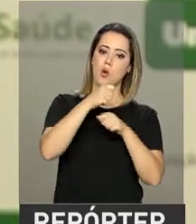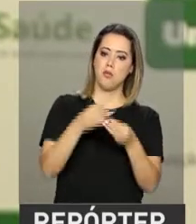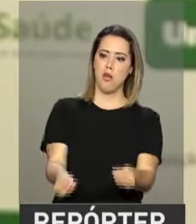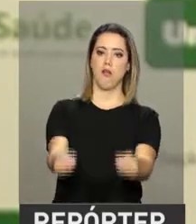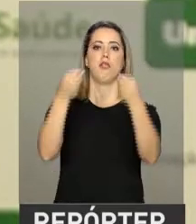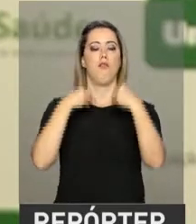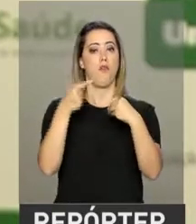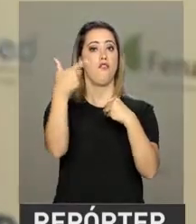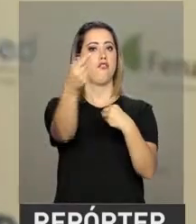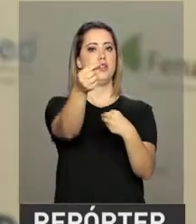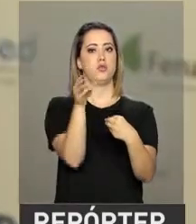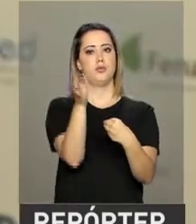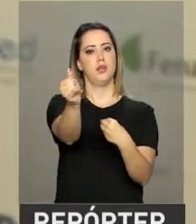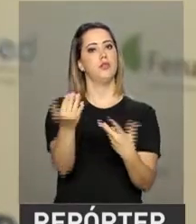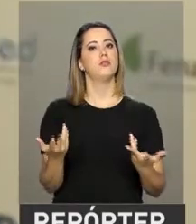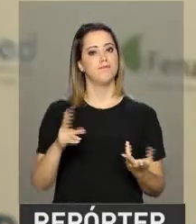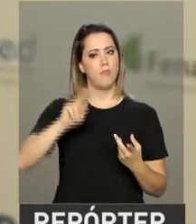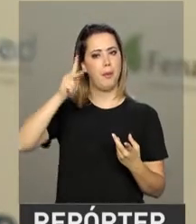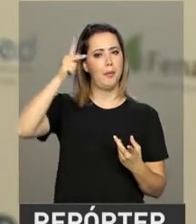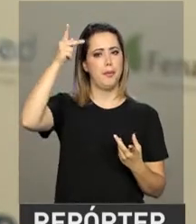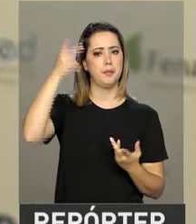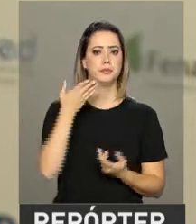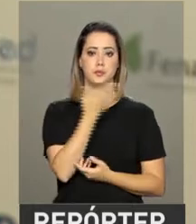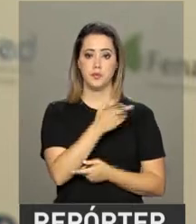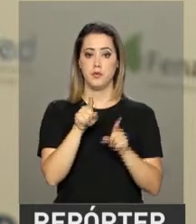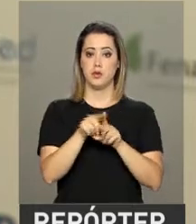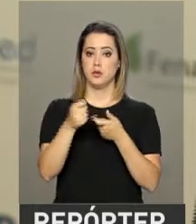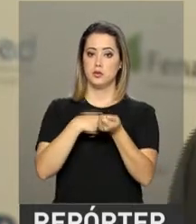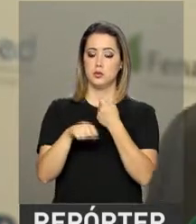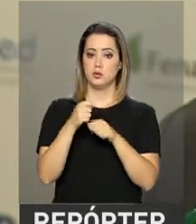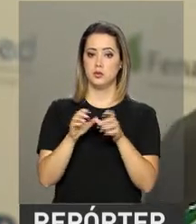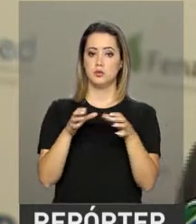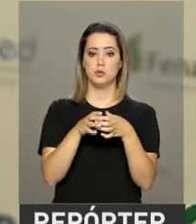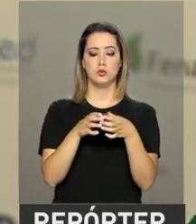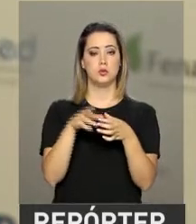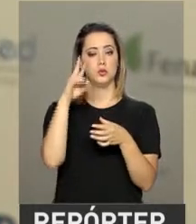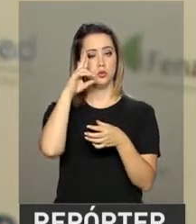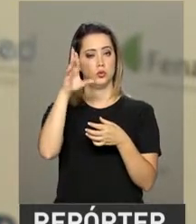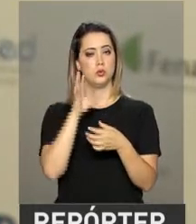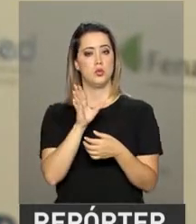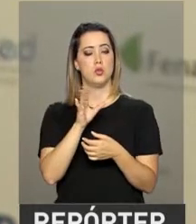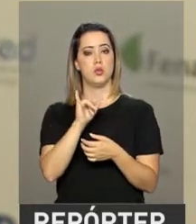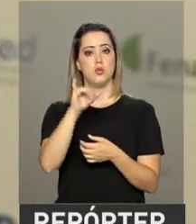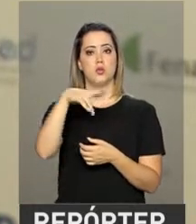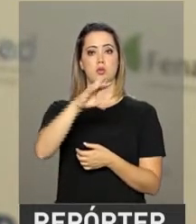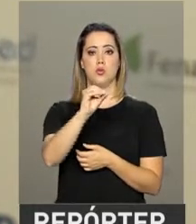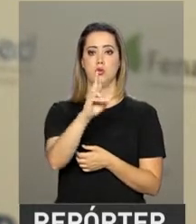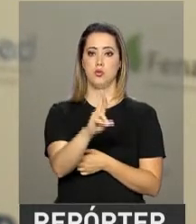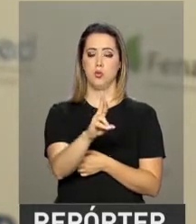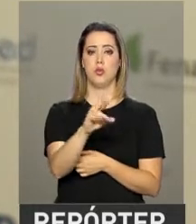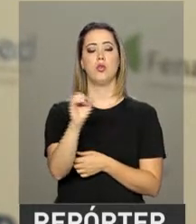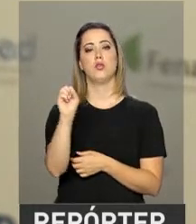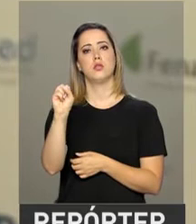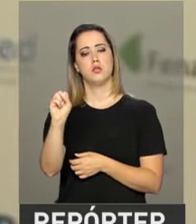partir da sua implementação para o cardiologista roberto kalil filho diretor dos conselhos administrativos do instituto do coração e do hospital sírio